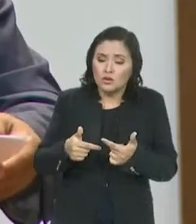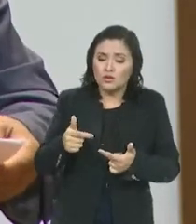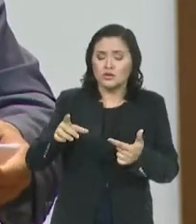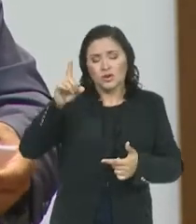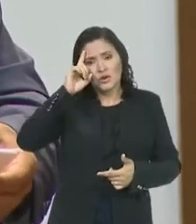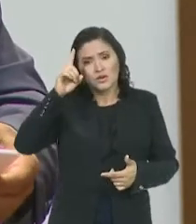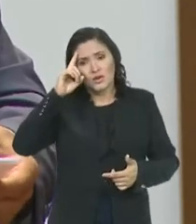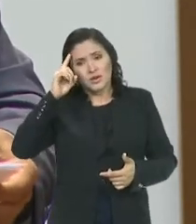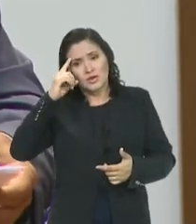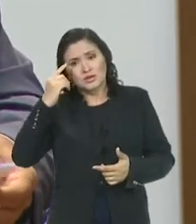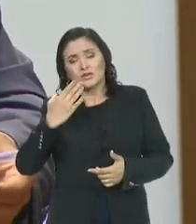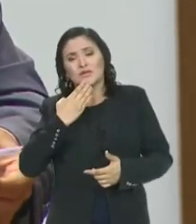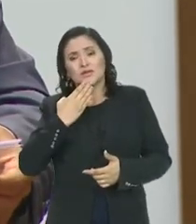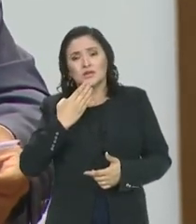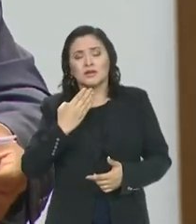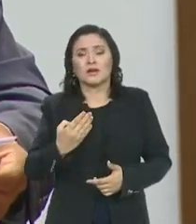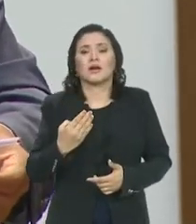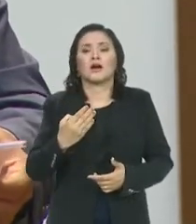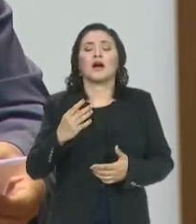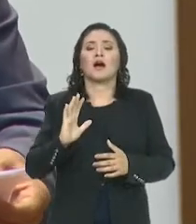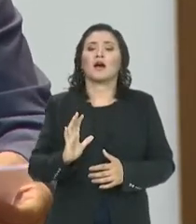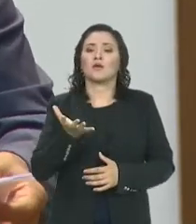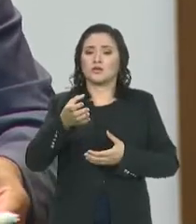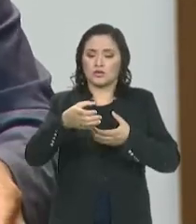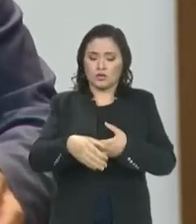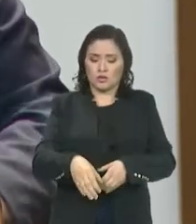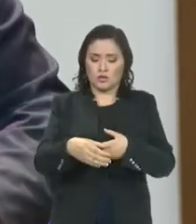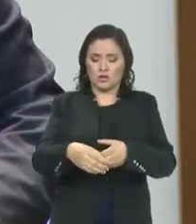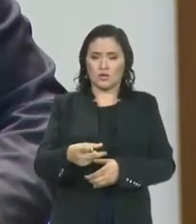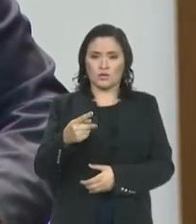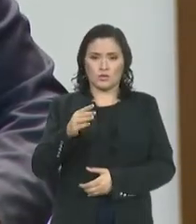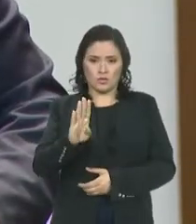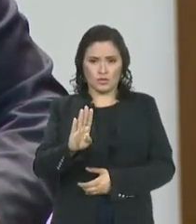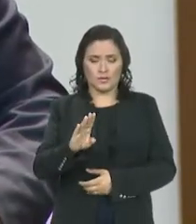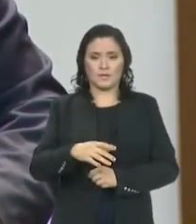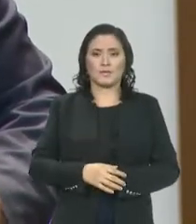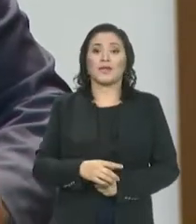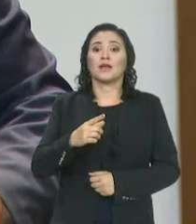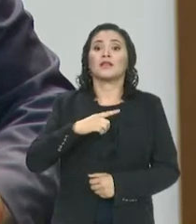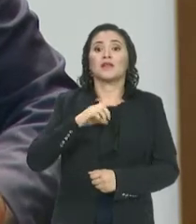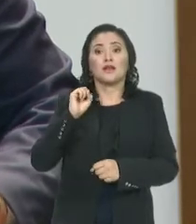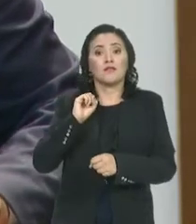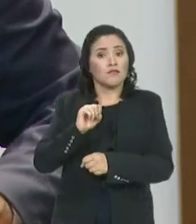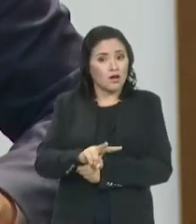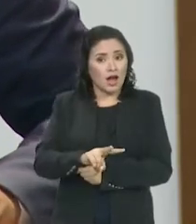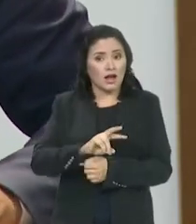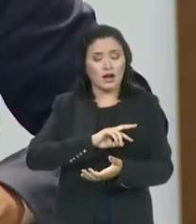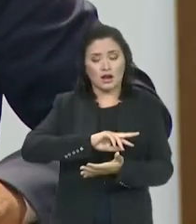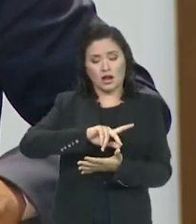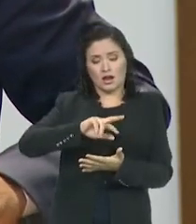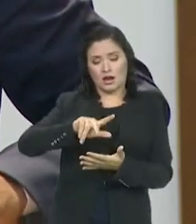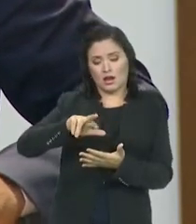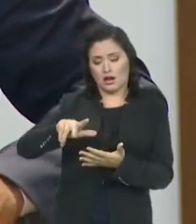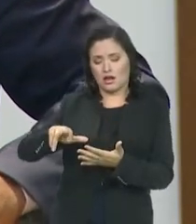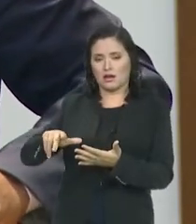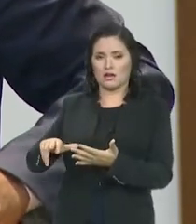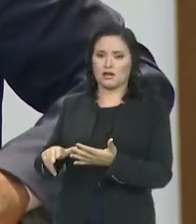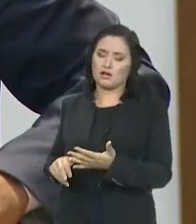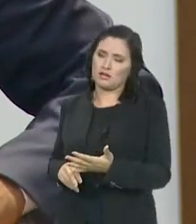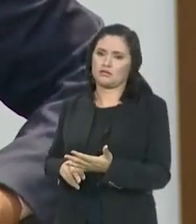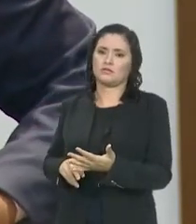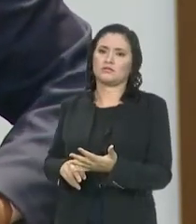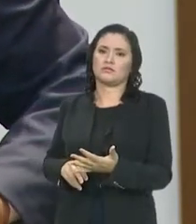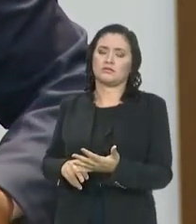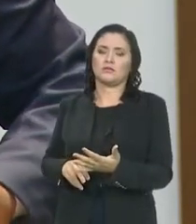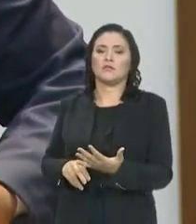nós temos vagas ociosas para vários cargos, tanto na Polícia Militar, como